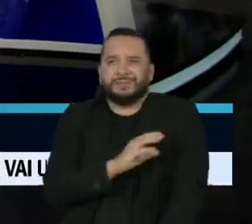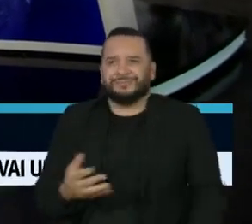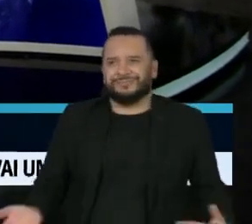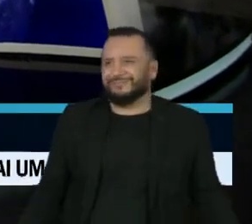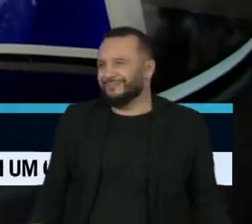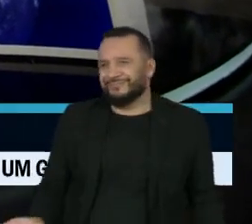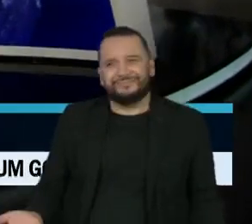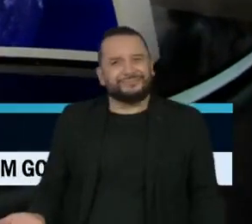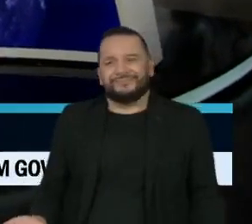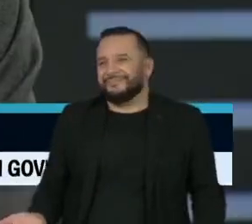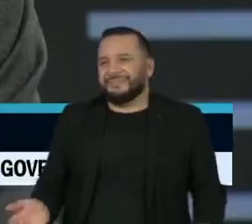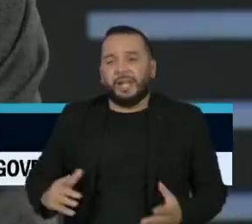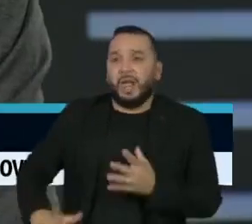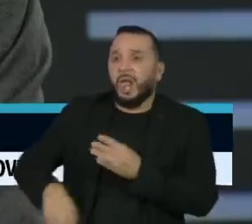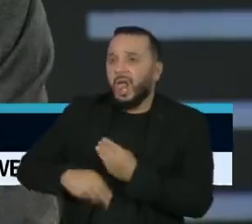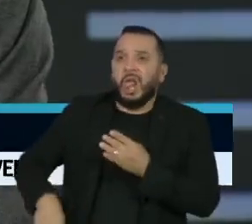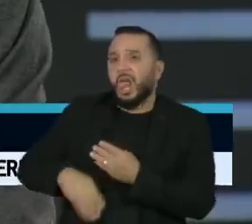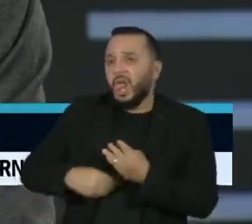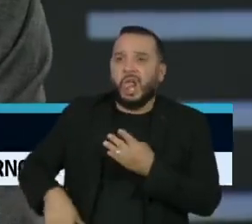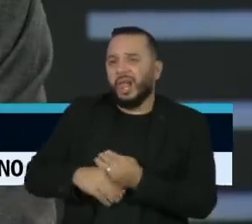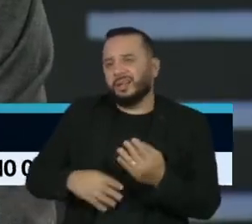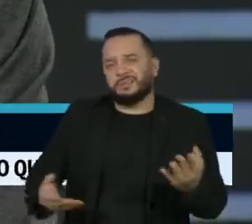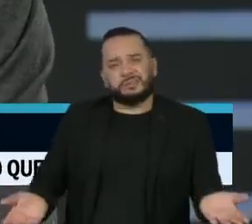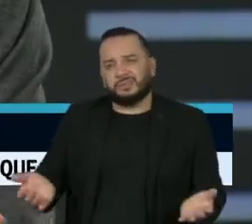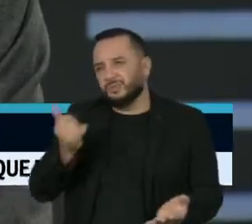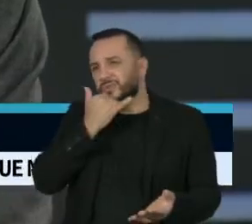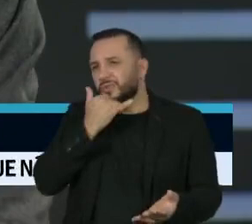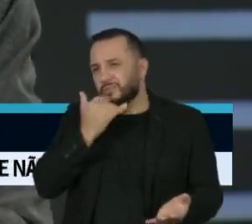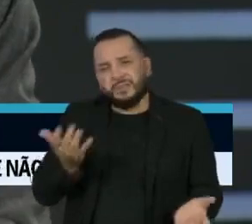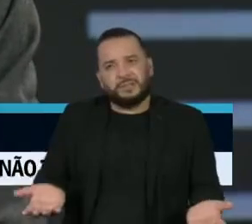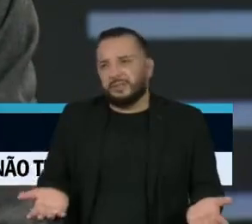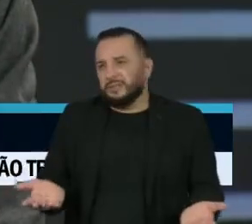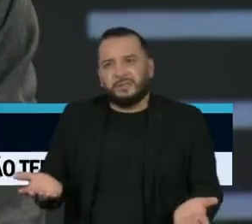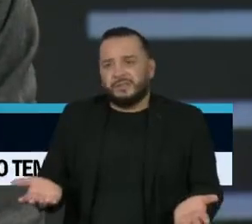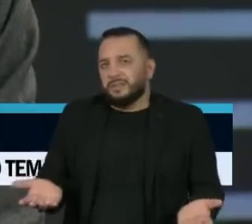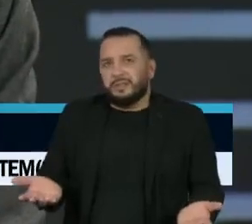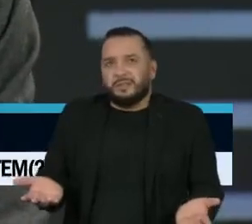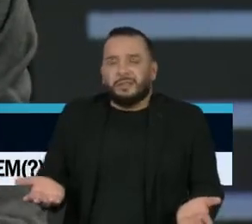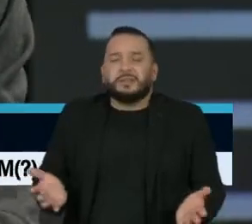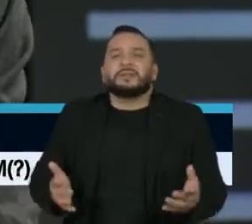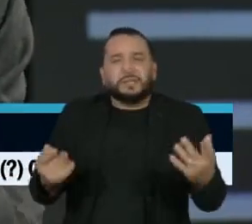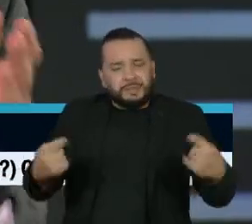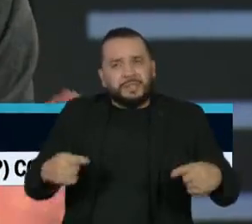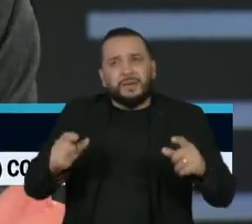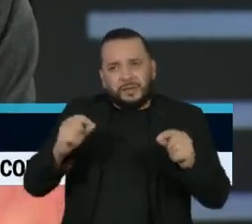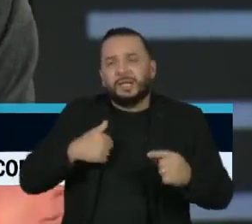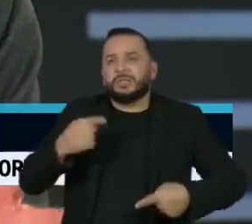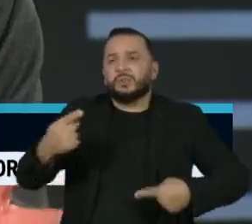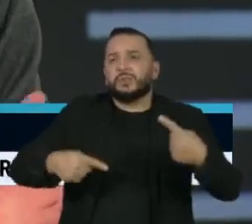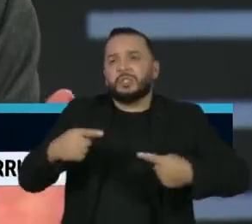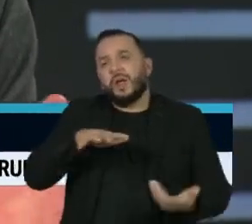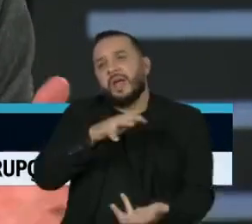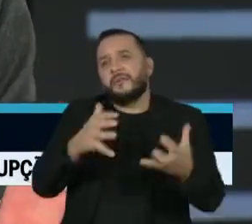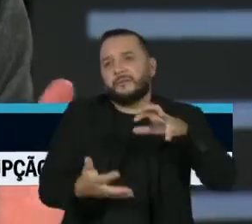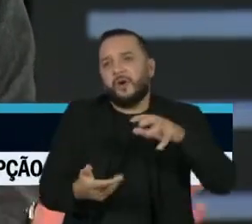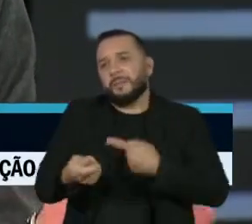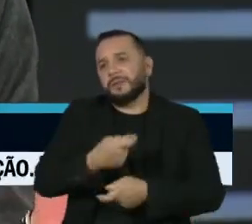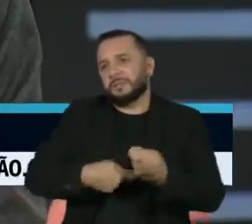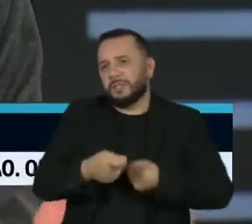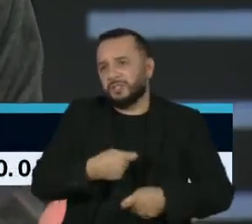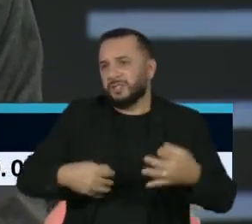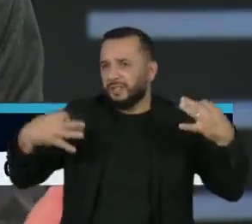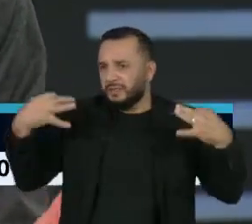você consegue basicamente contornar todas essas proibições. Então, eu deveria estar discutindo a fundo uma